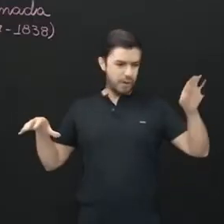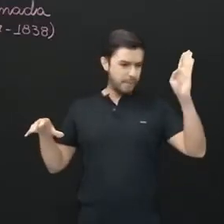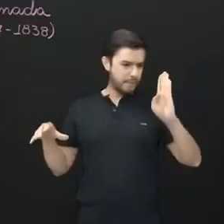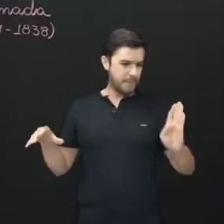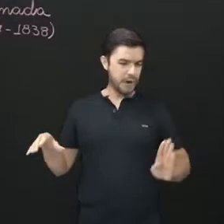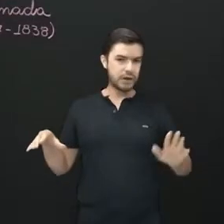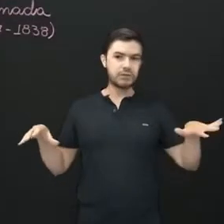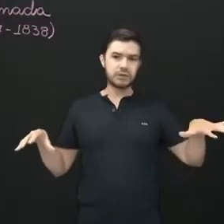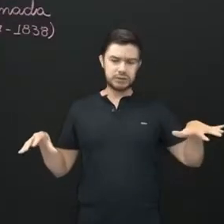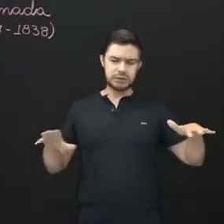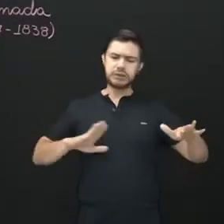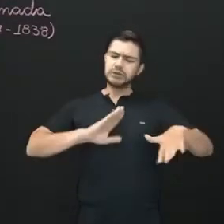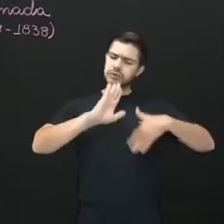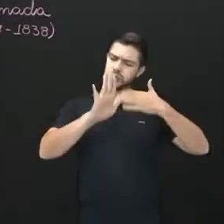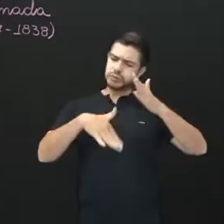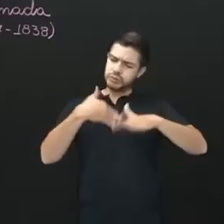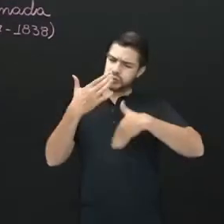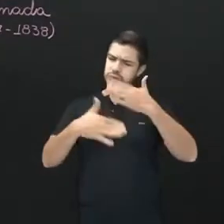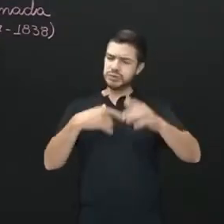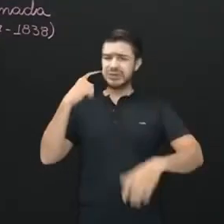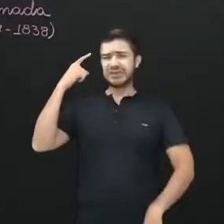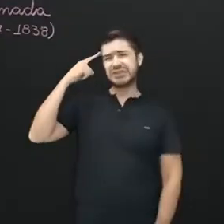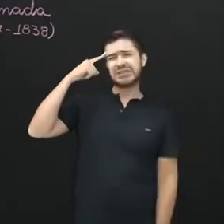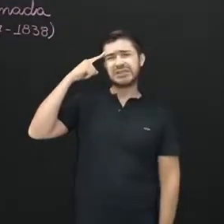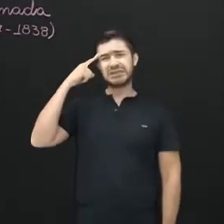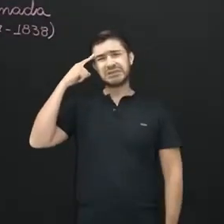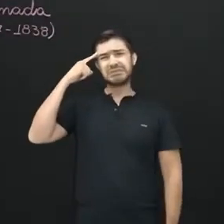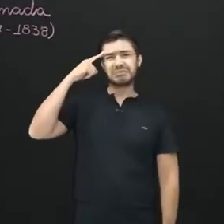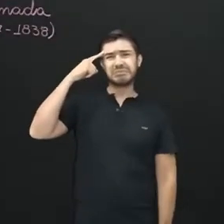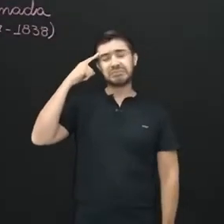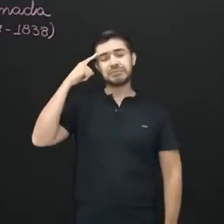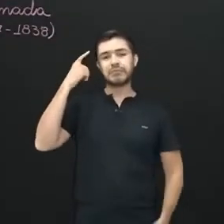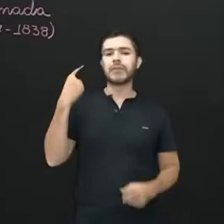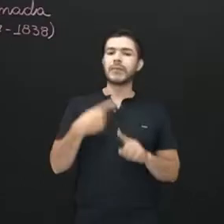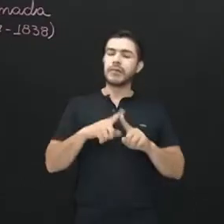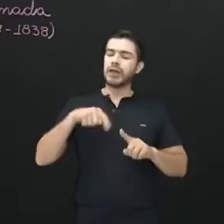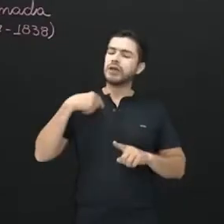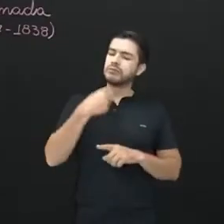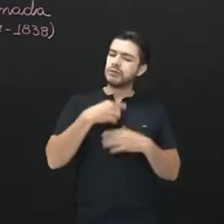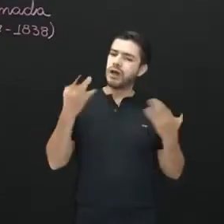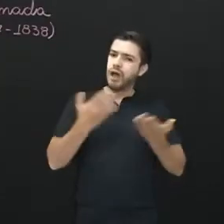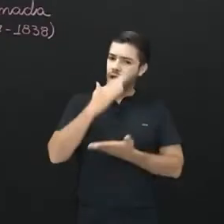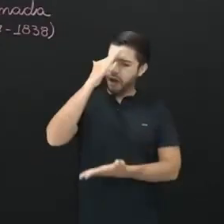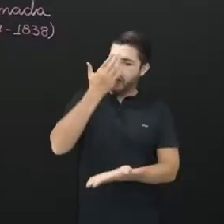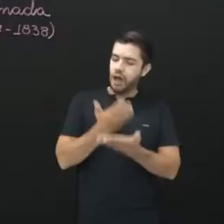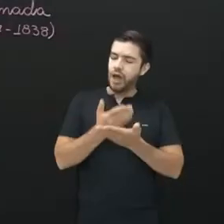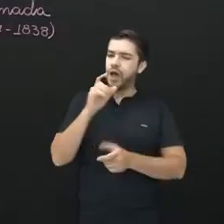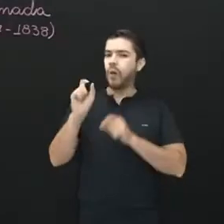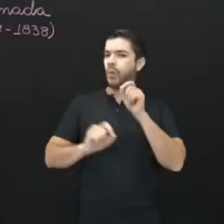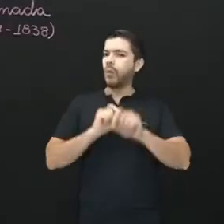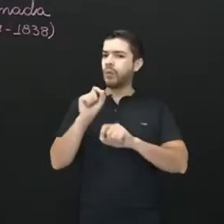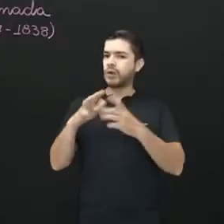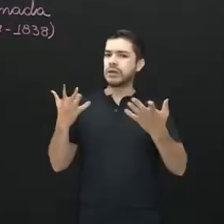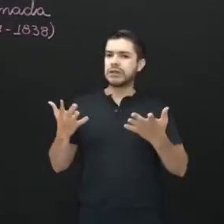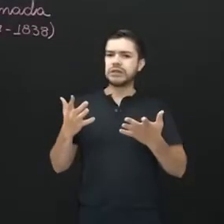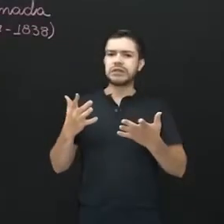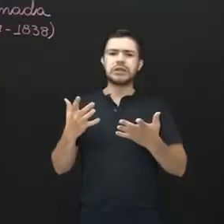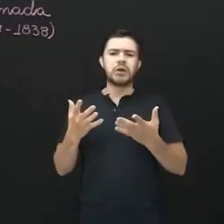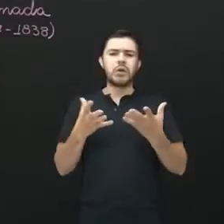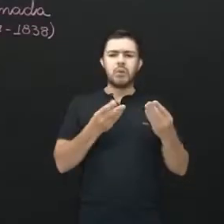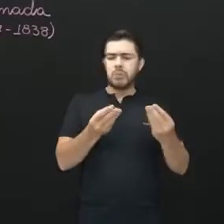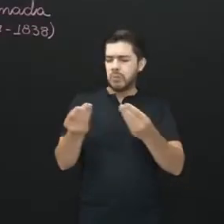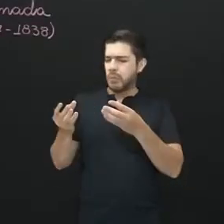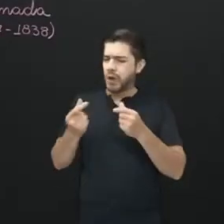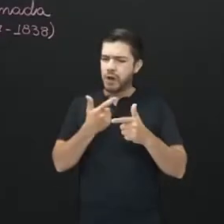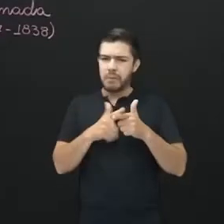processo que tinha muitas incertezas. Hoje em dia a gente sabe que ele foi adiante, mas naquela época não, poderia não ter ido.